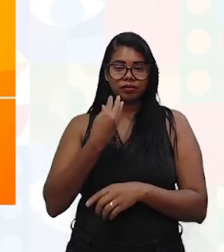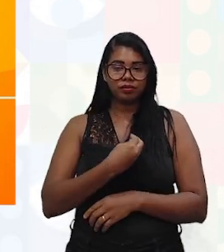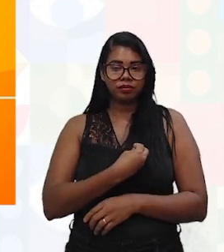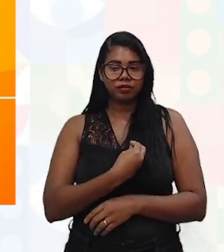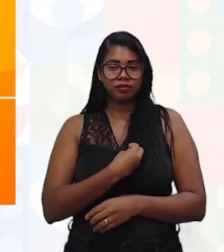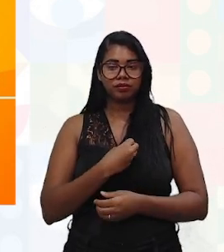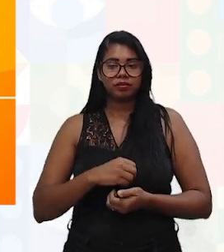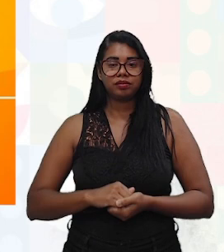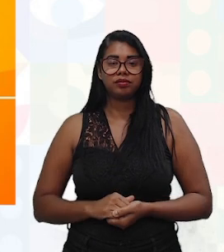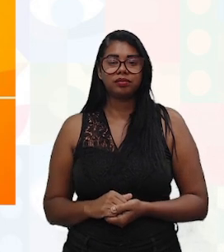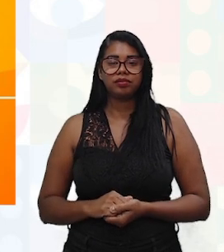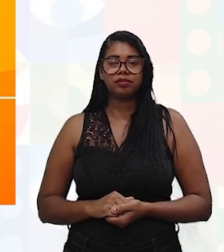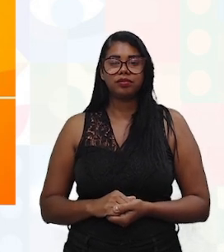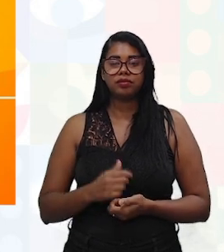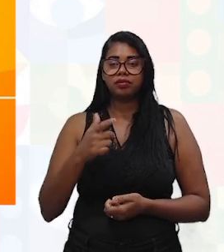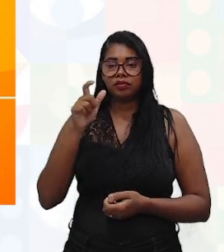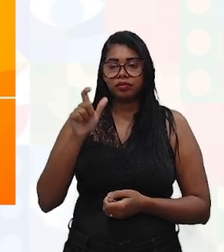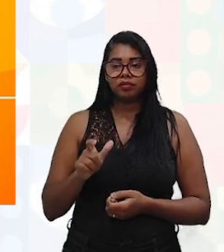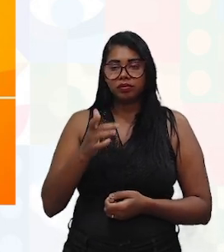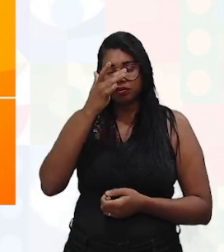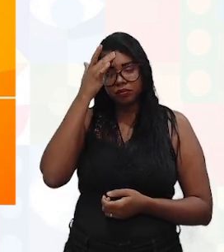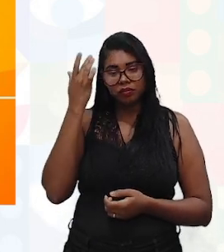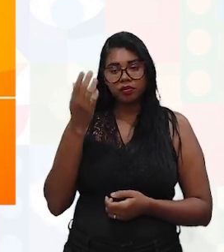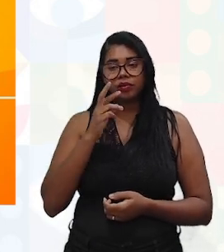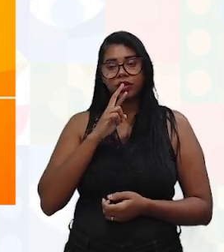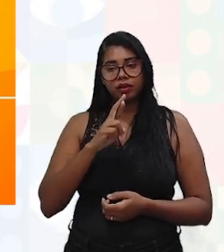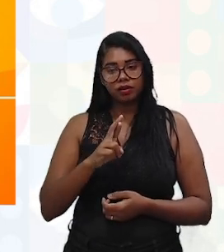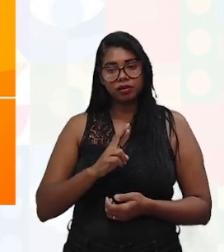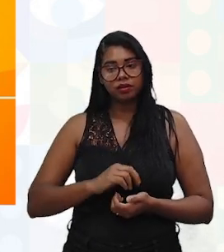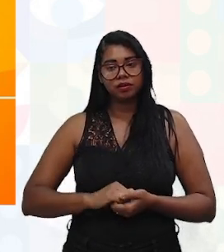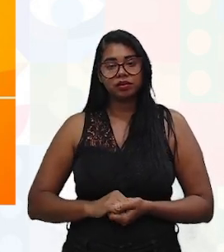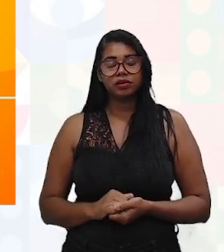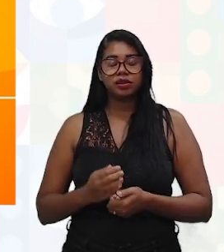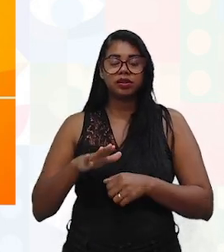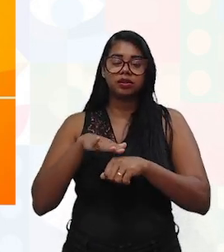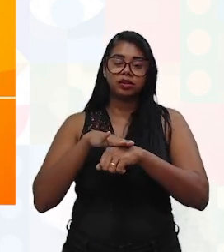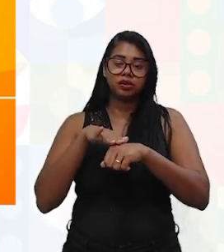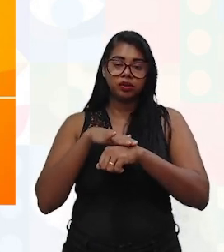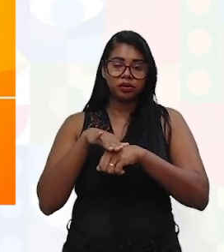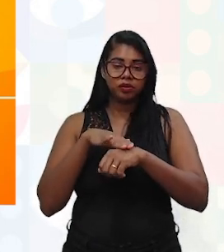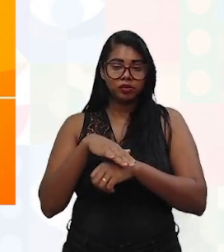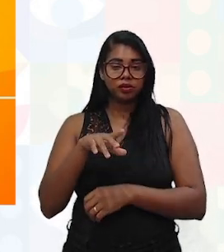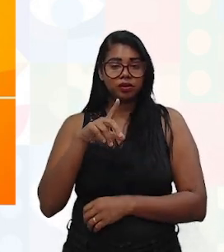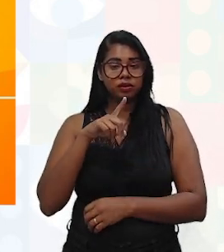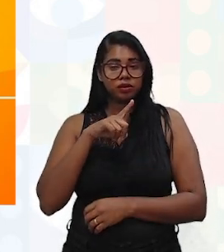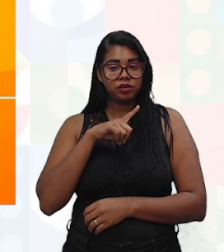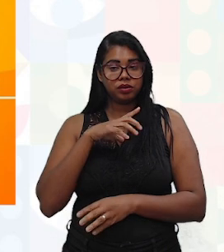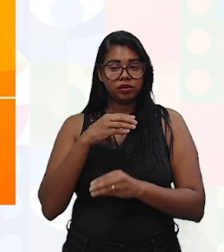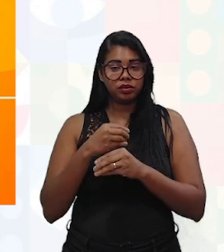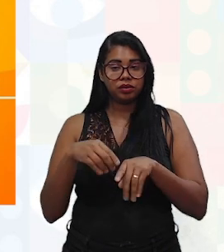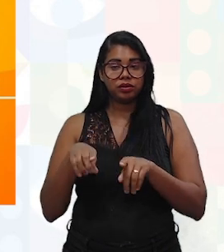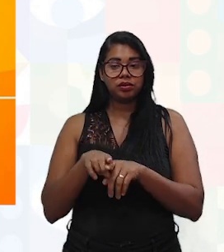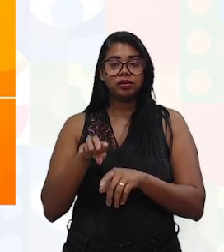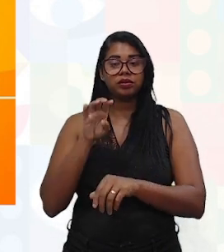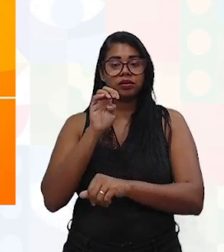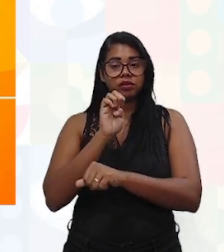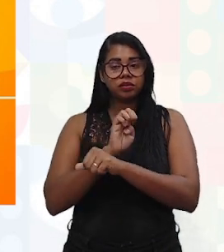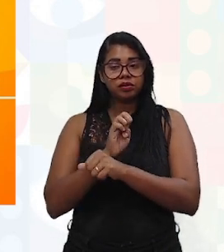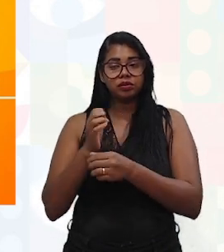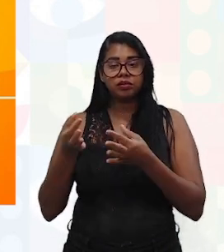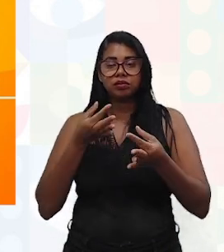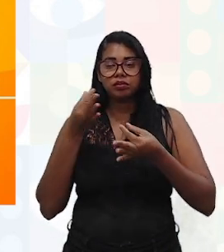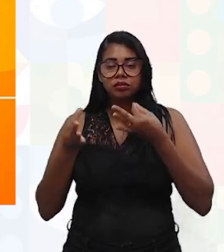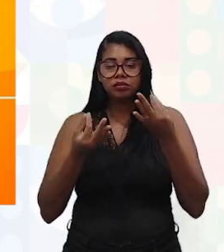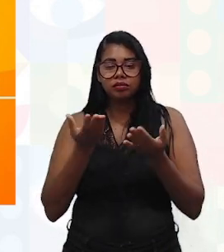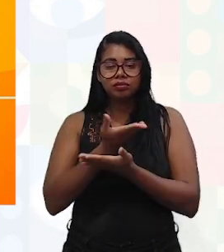vida? Não sou eu que vou te dar essa resposta. Essa conversa que a gente teve aqui, eu espero que tenha despertado em